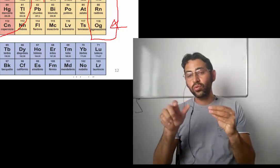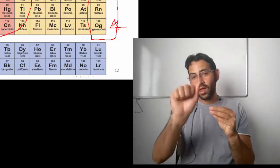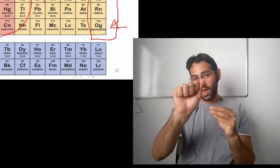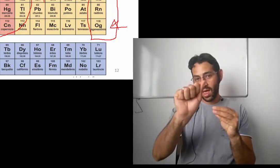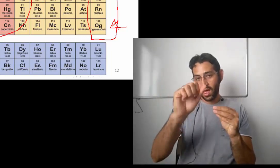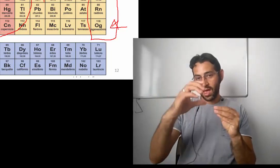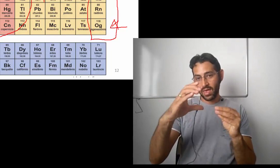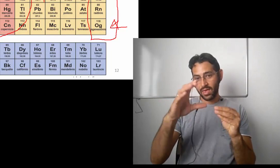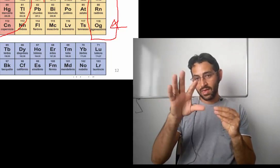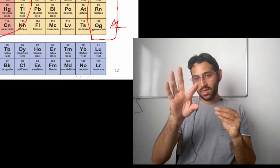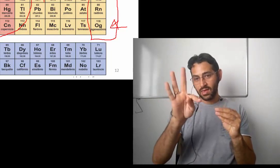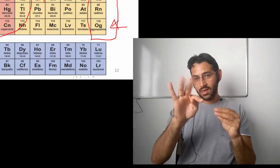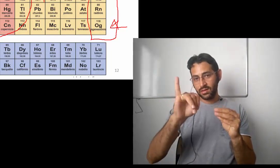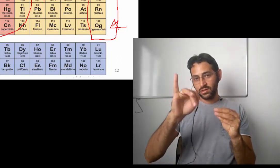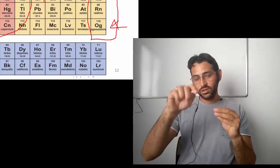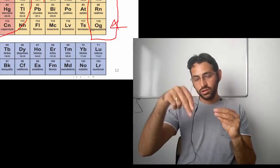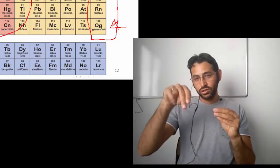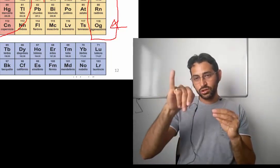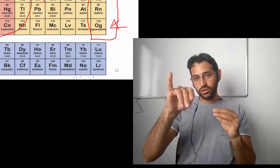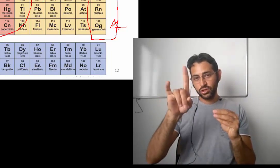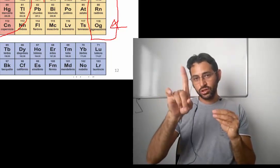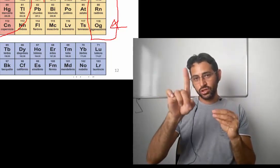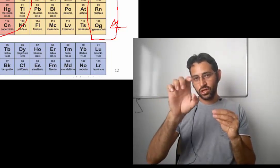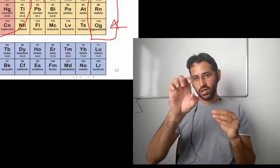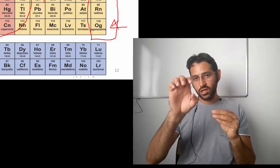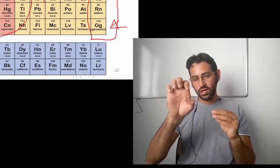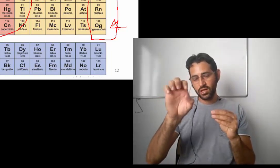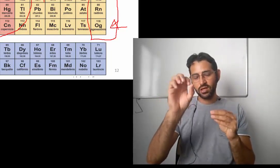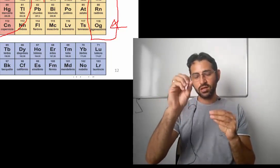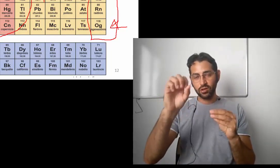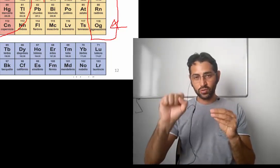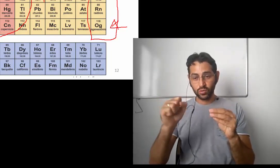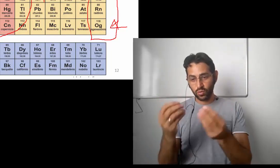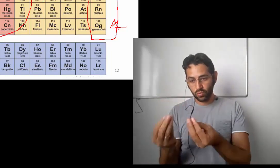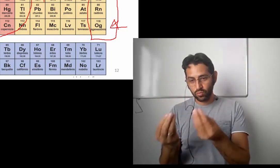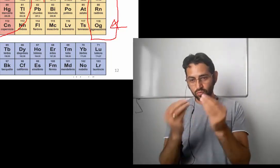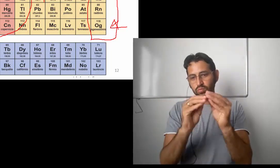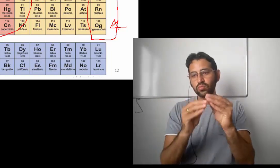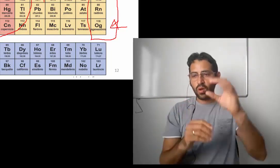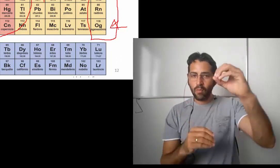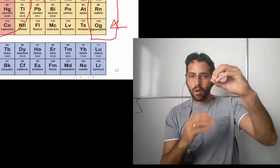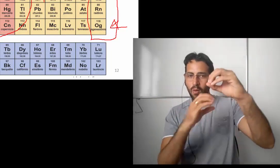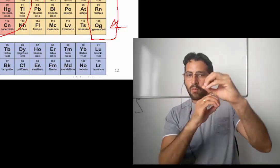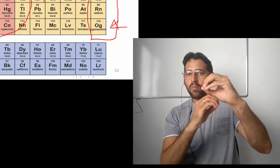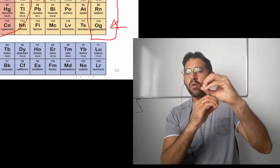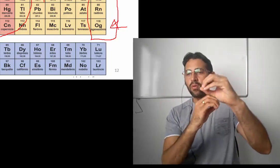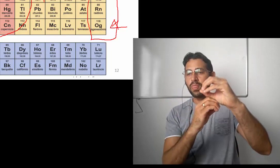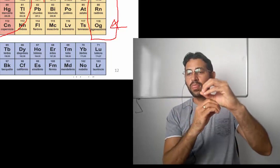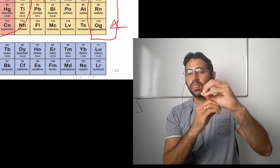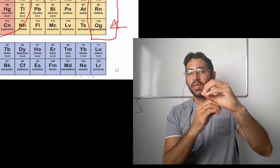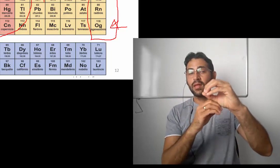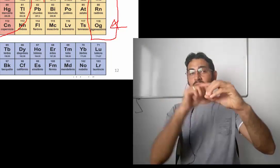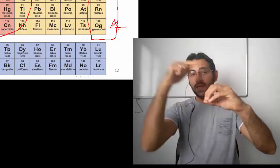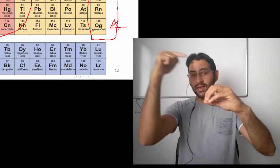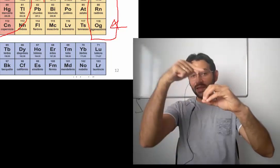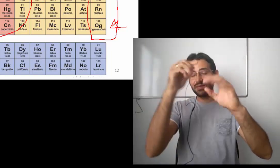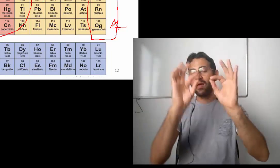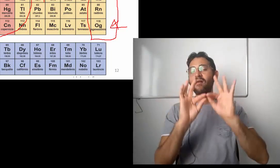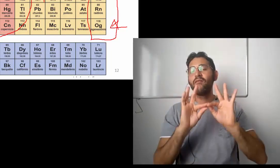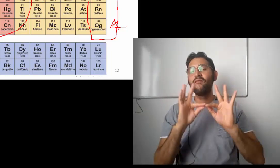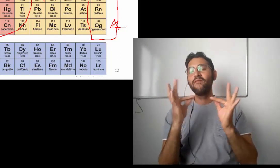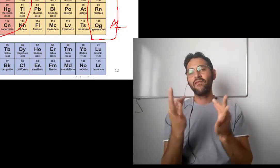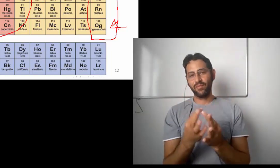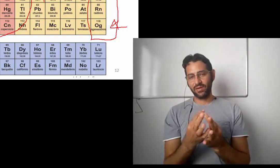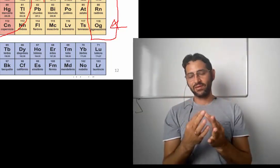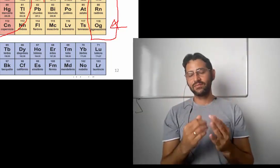periódica, vocês vão perceber que esses dois grupos ali embaixo é uma extensão daqueles espaços lá, que é o